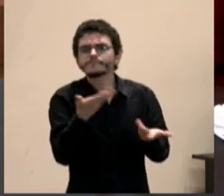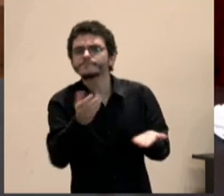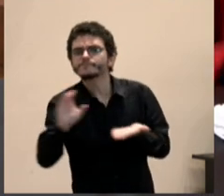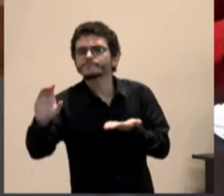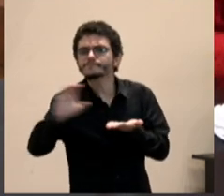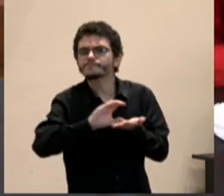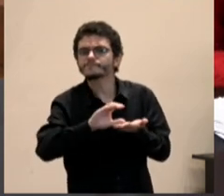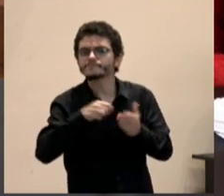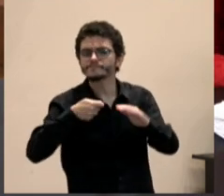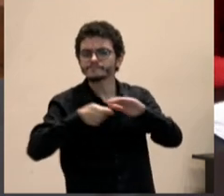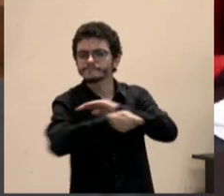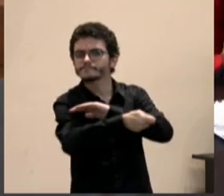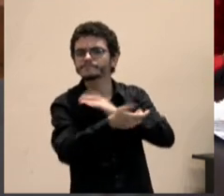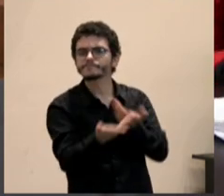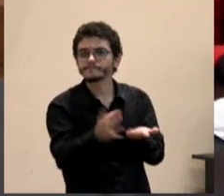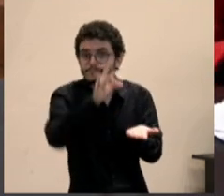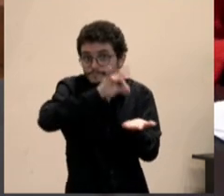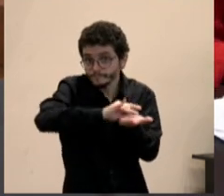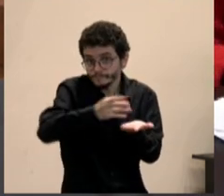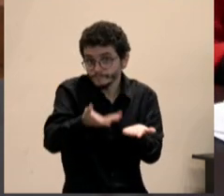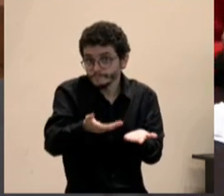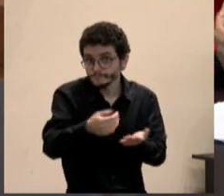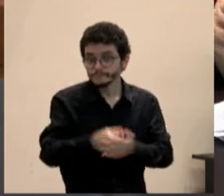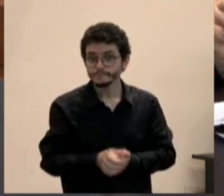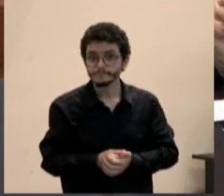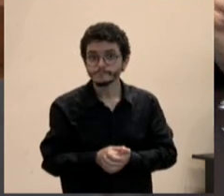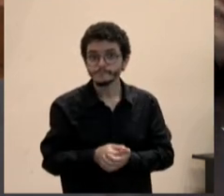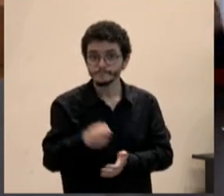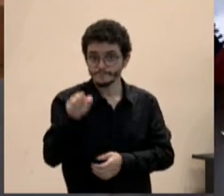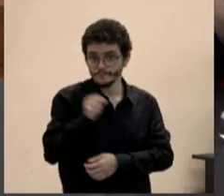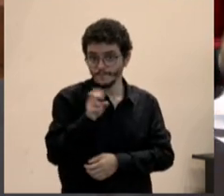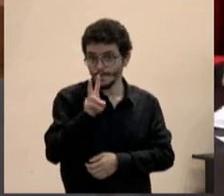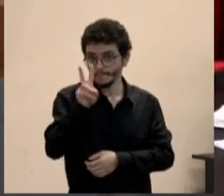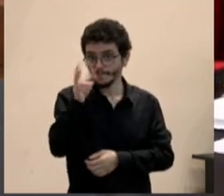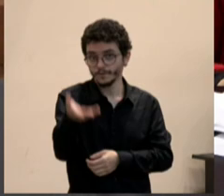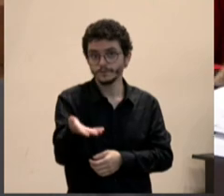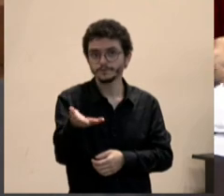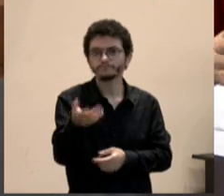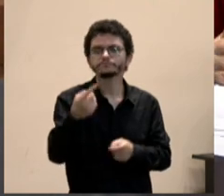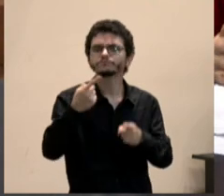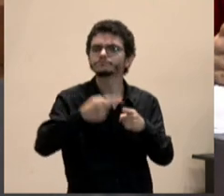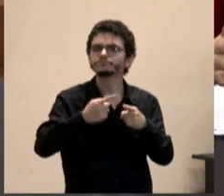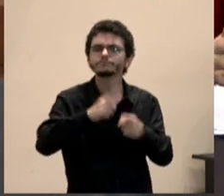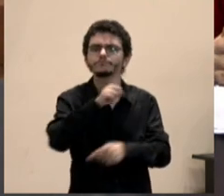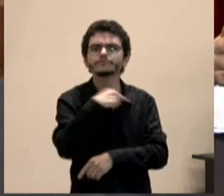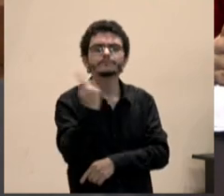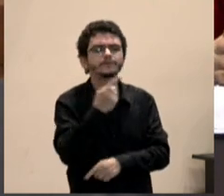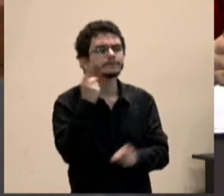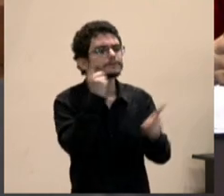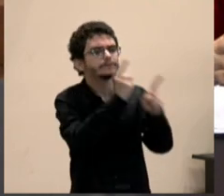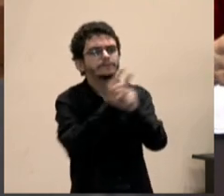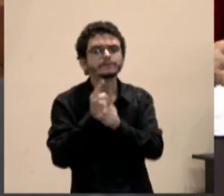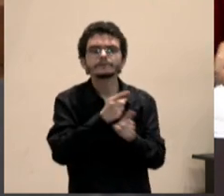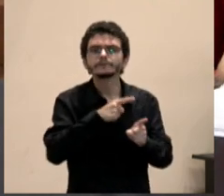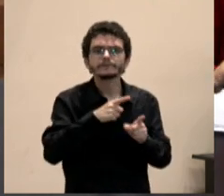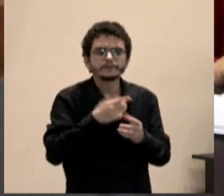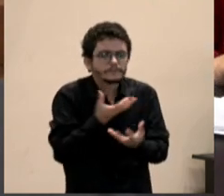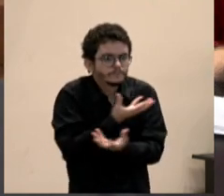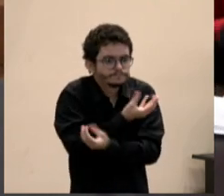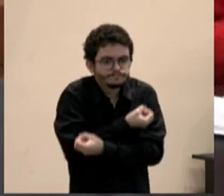investir, de fato, na valorização, por que a gente encontra tantos